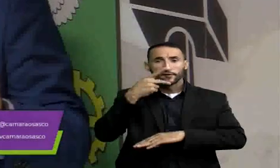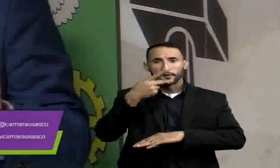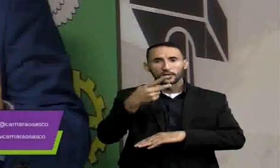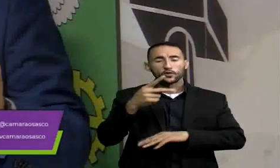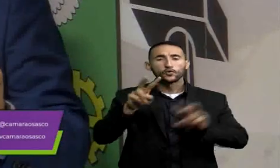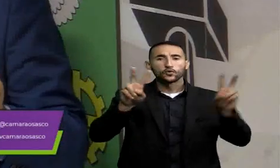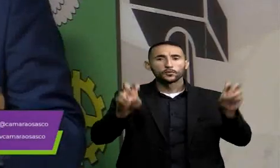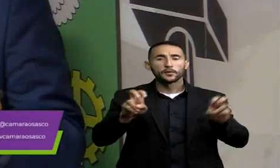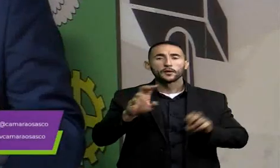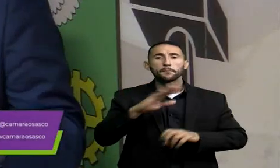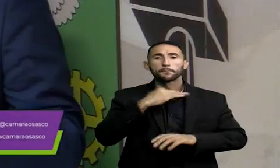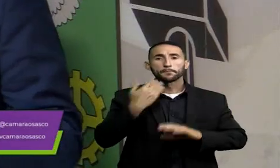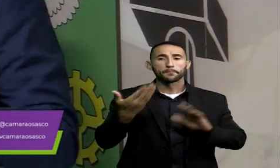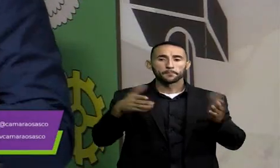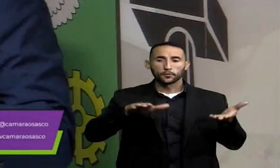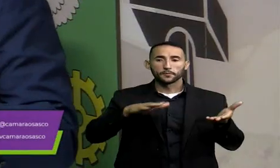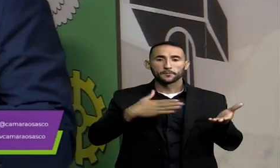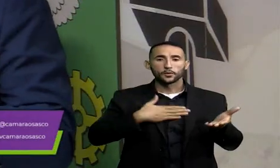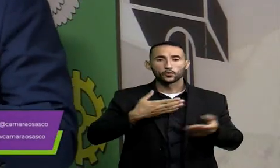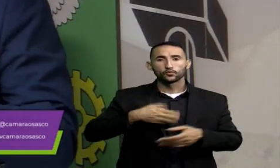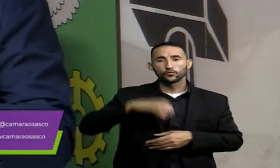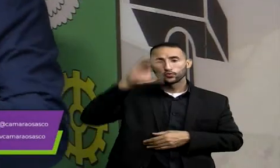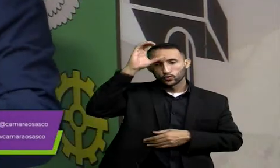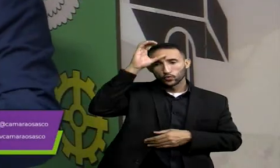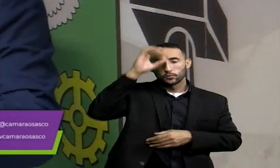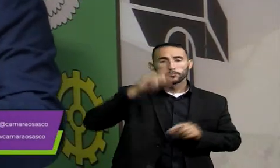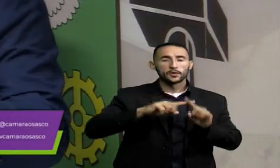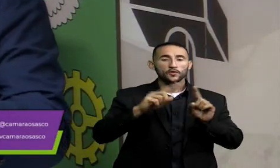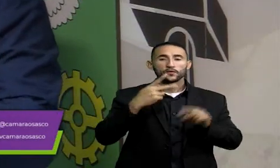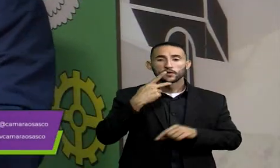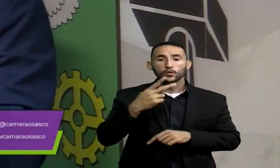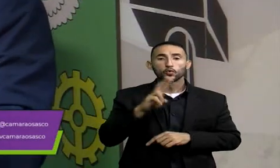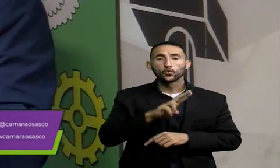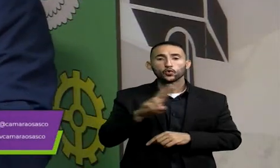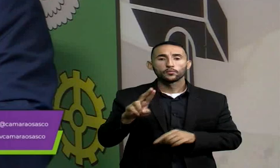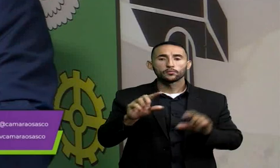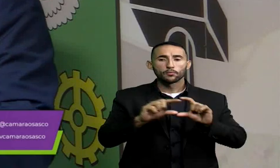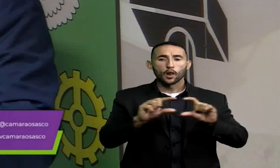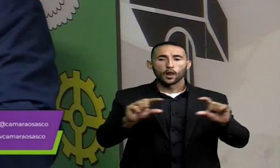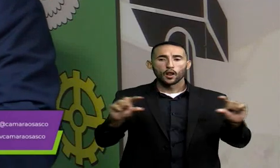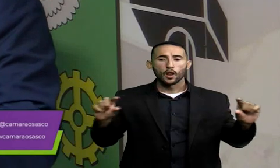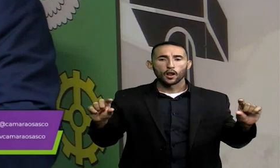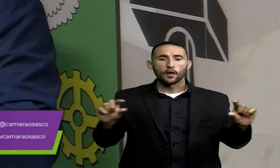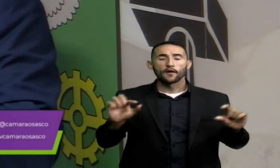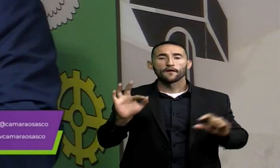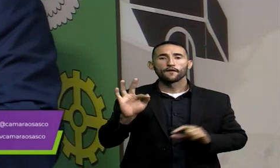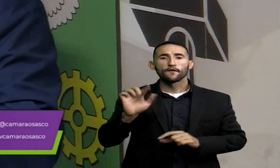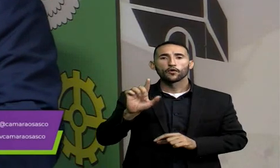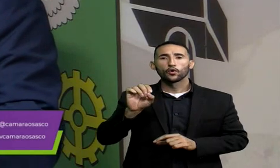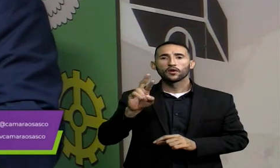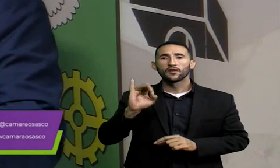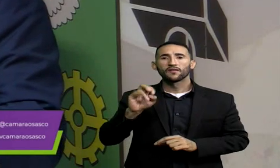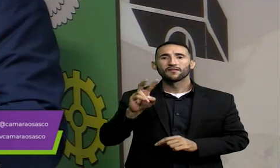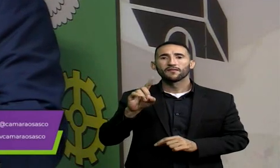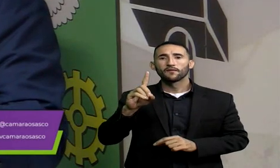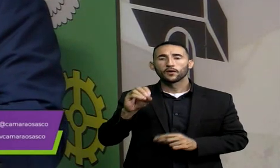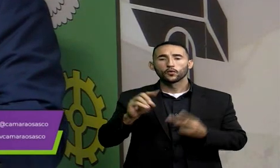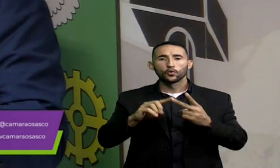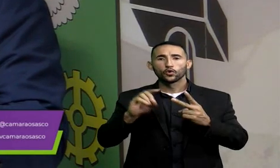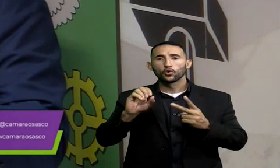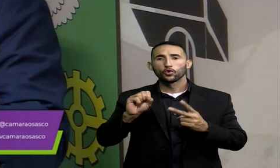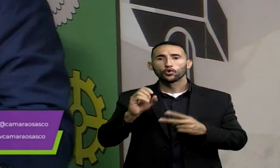falecimento do meu tio só que eu esqueci de falar só o nome completo né que é Florisvaldo Soares